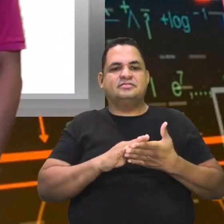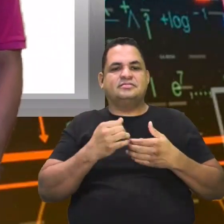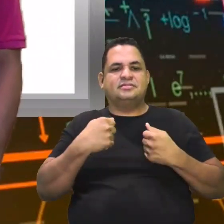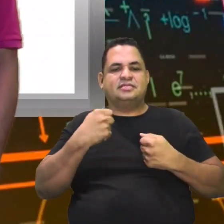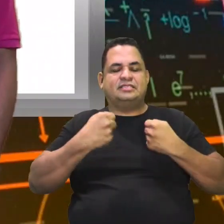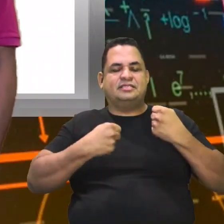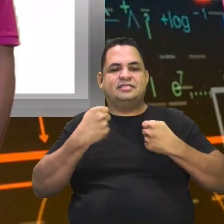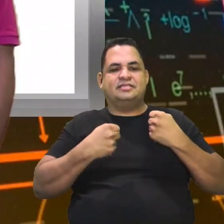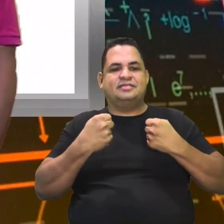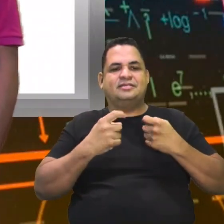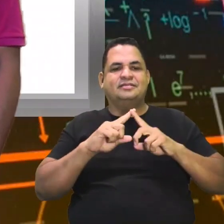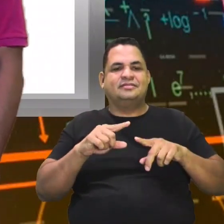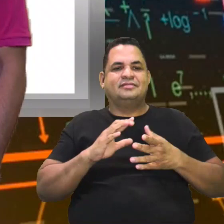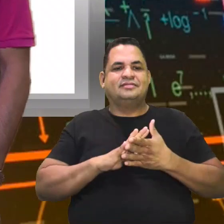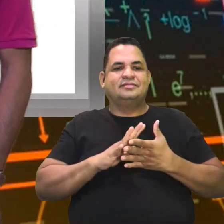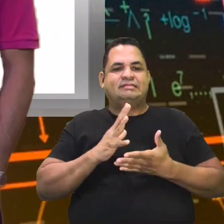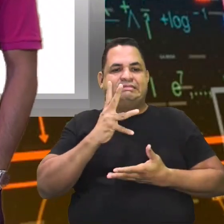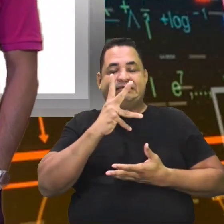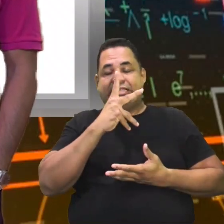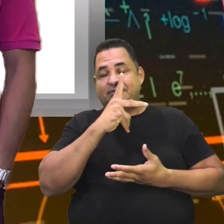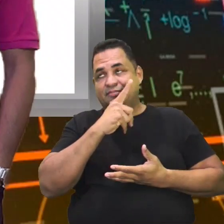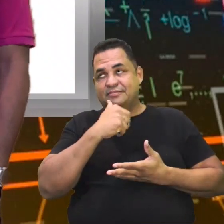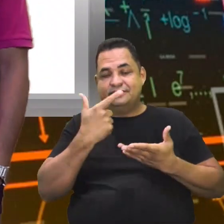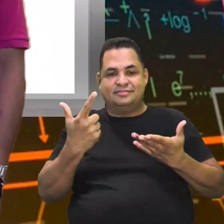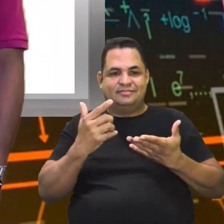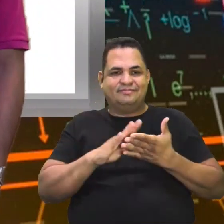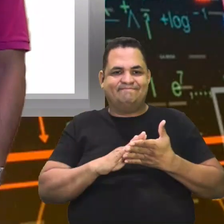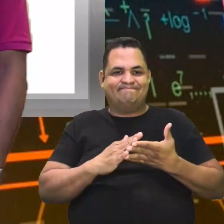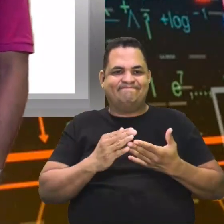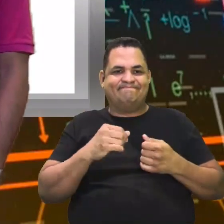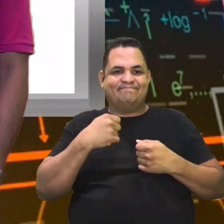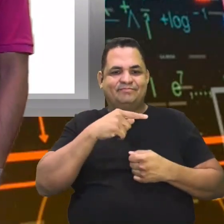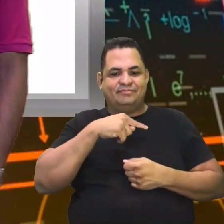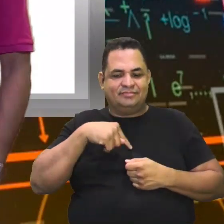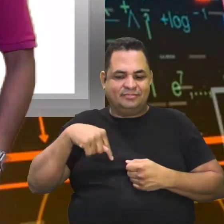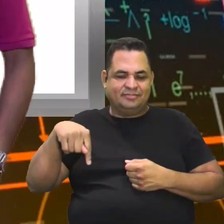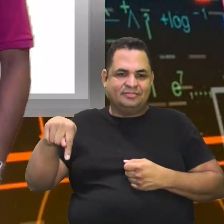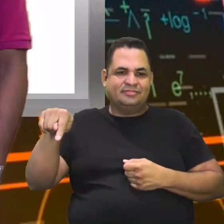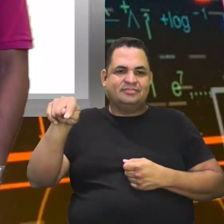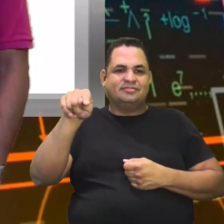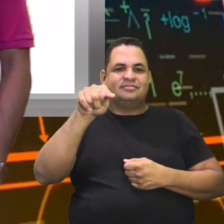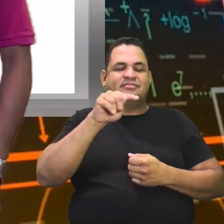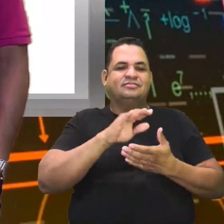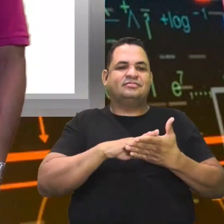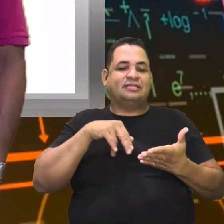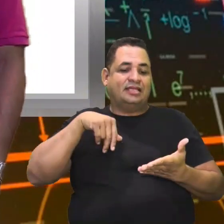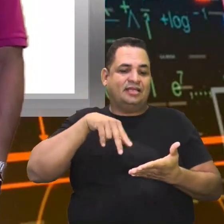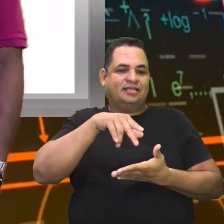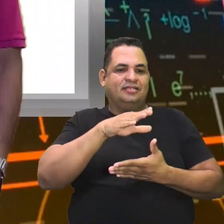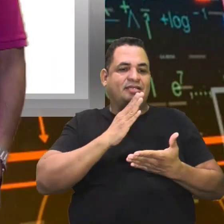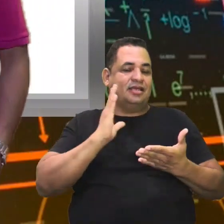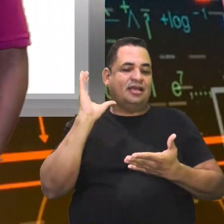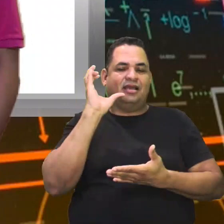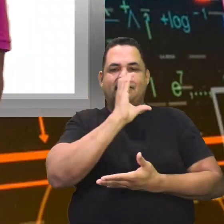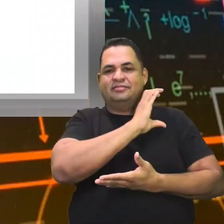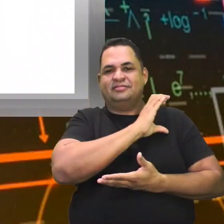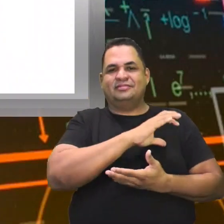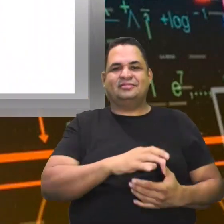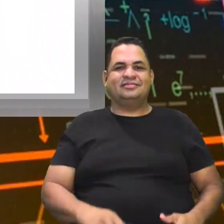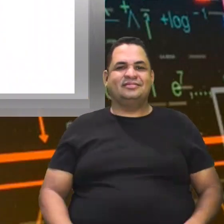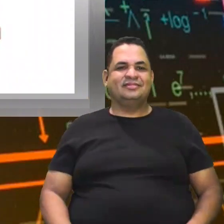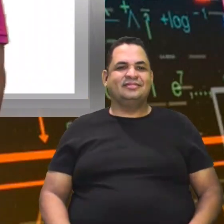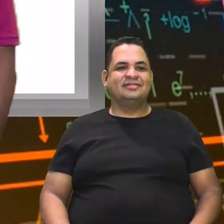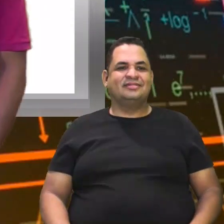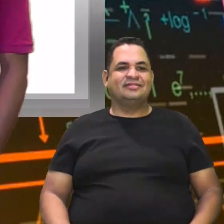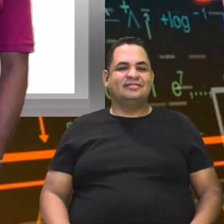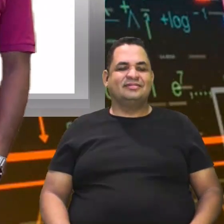né, que eu não ia a pé, mas, meu Deus do céu, Eu imagino porque tem que fazer aquela rotatória lá do outro lado. que a pé só atravessa a faixa de pedestre.